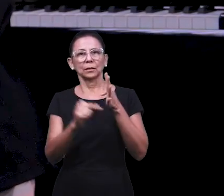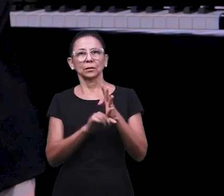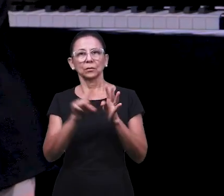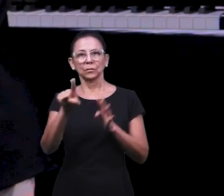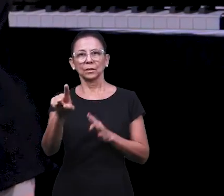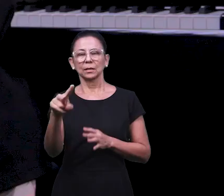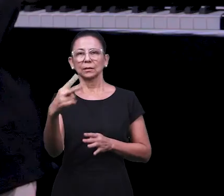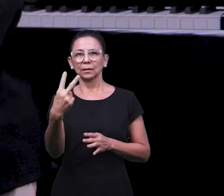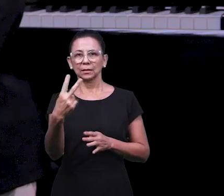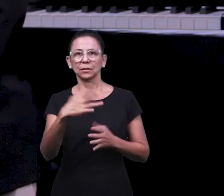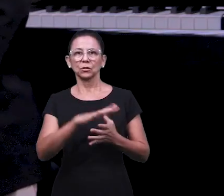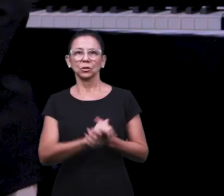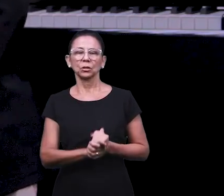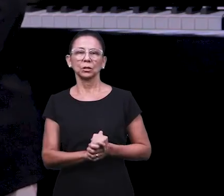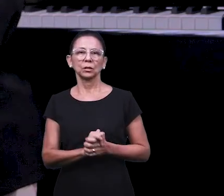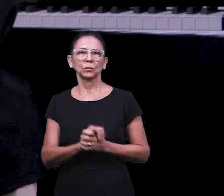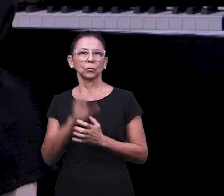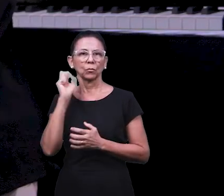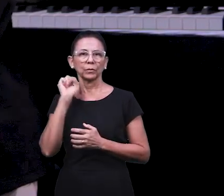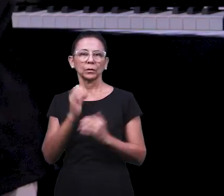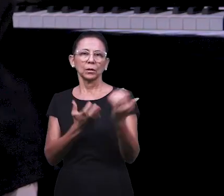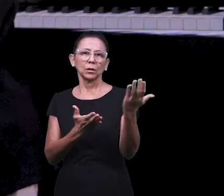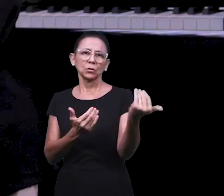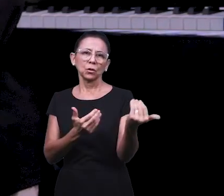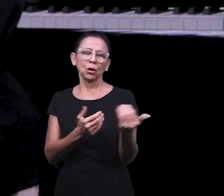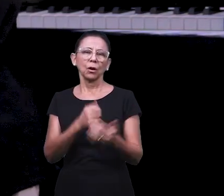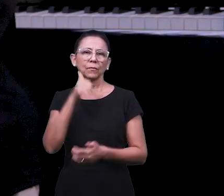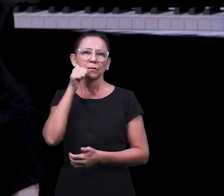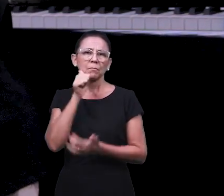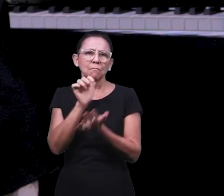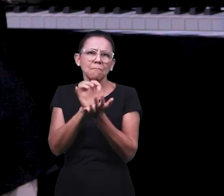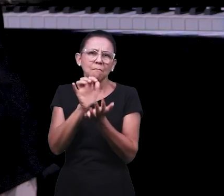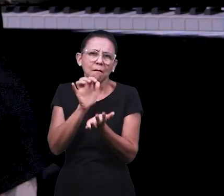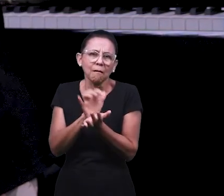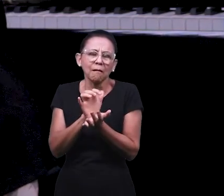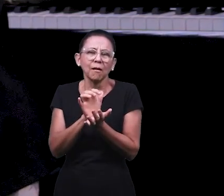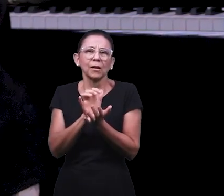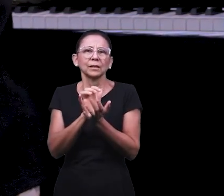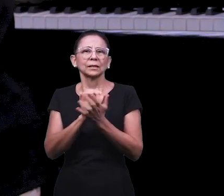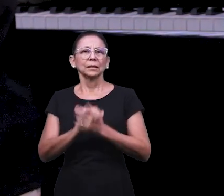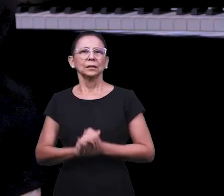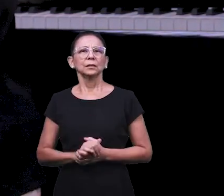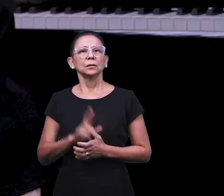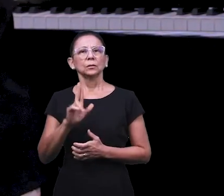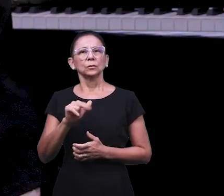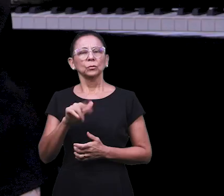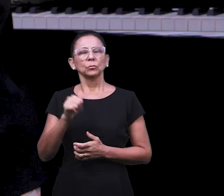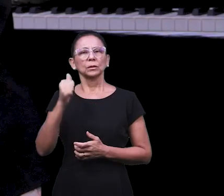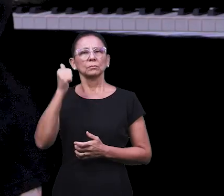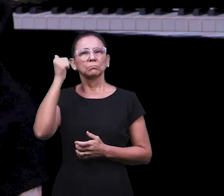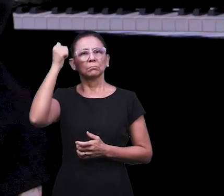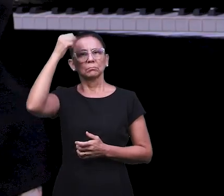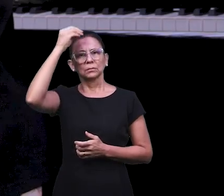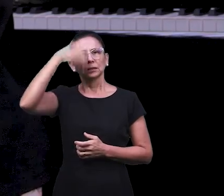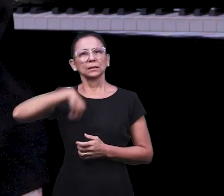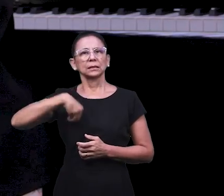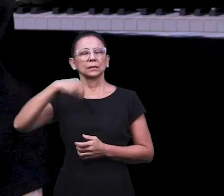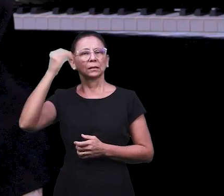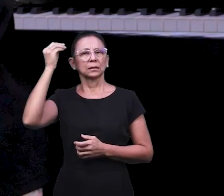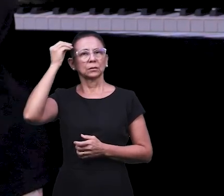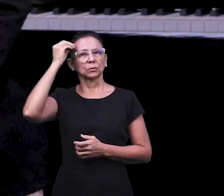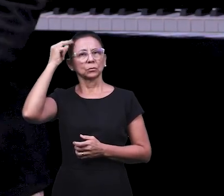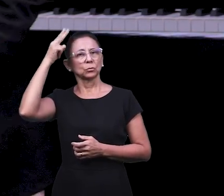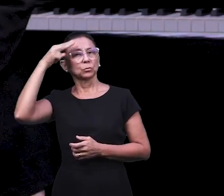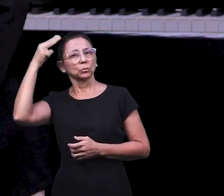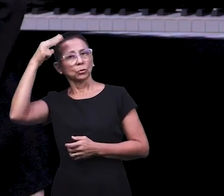você que é jovem, às vezes uma senhora, um ancião, nunca desanime dos seus sonhos. Deus,